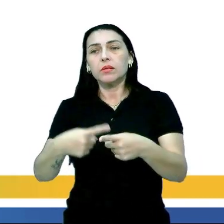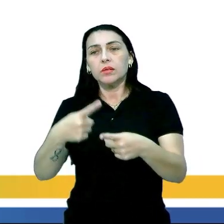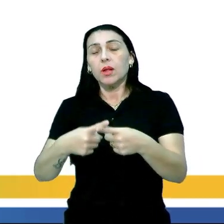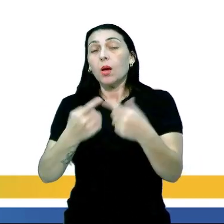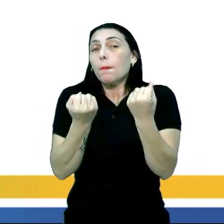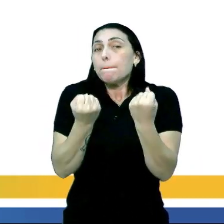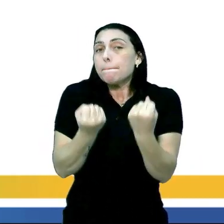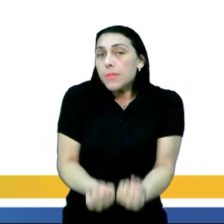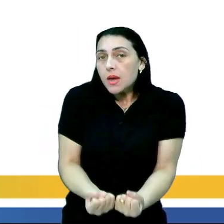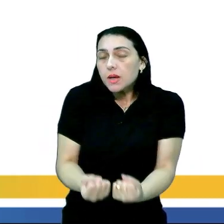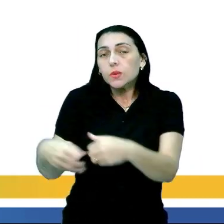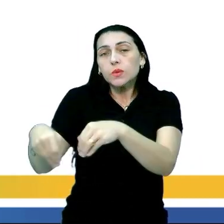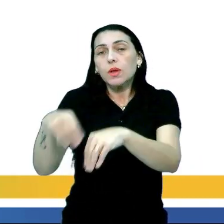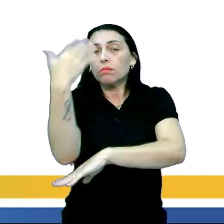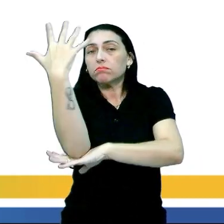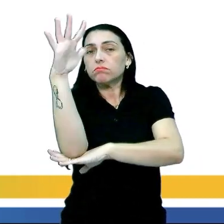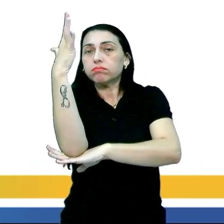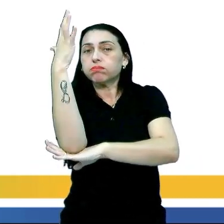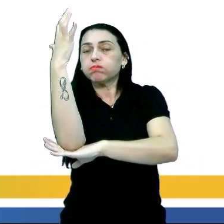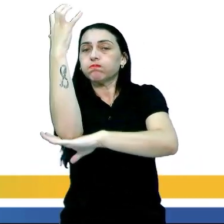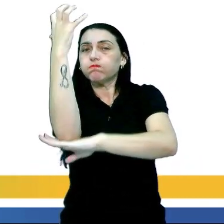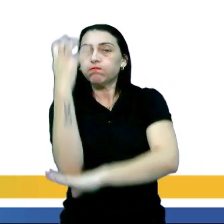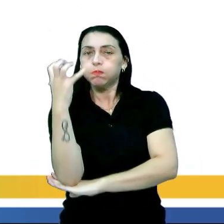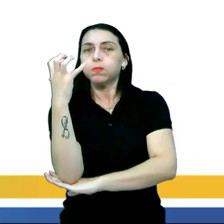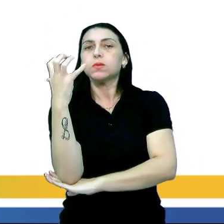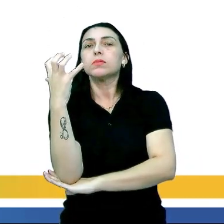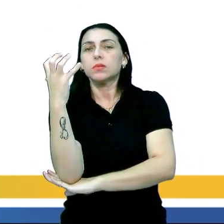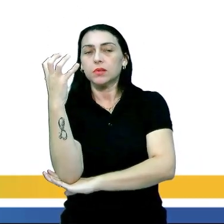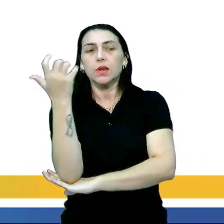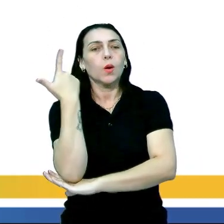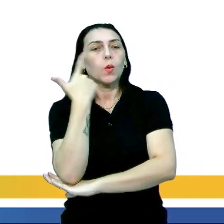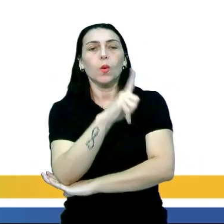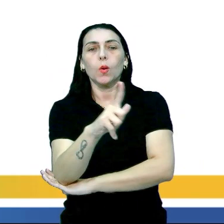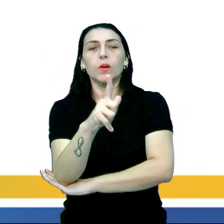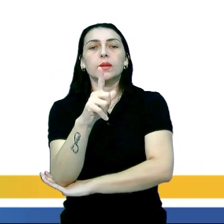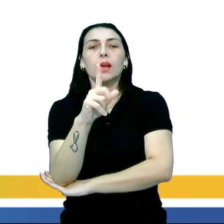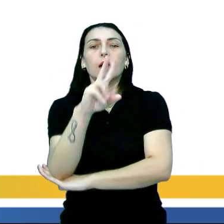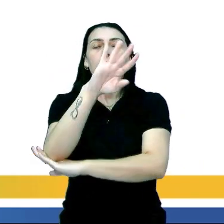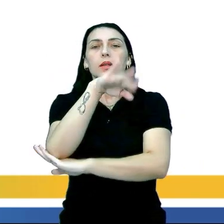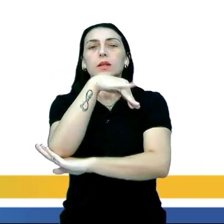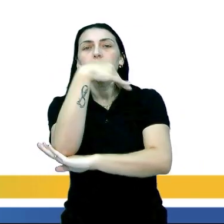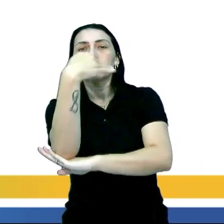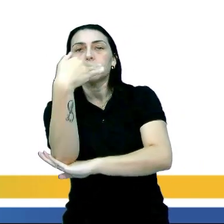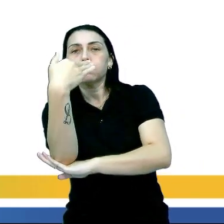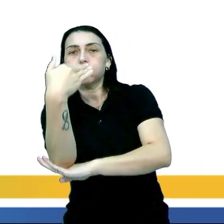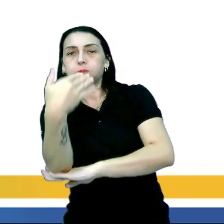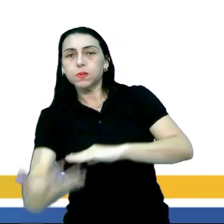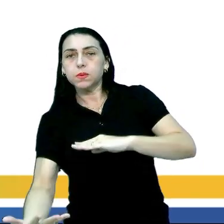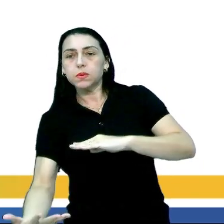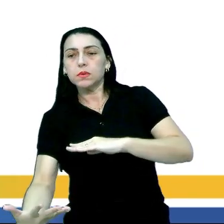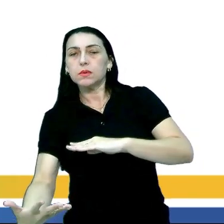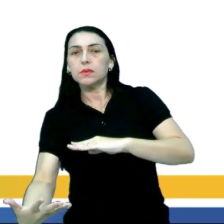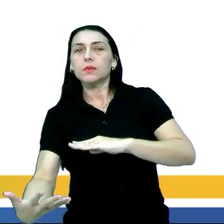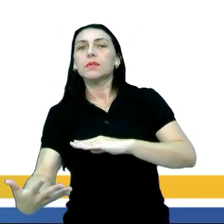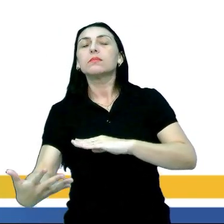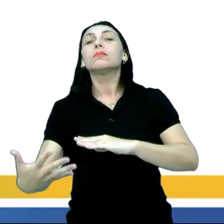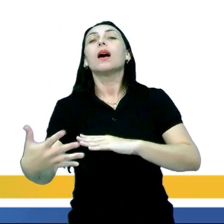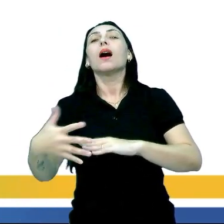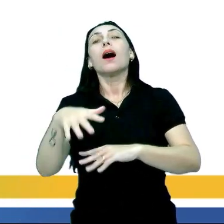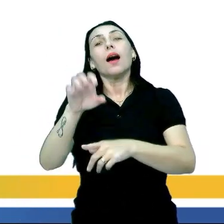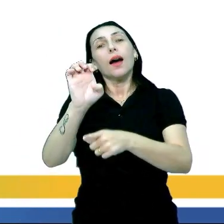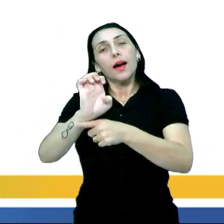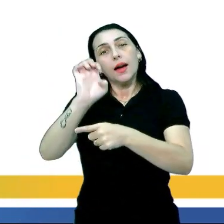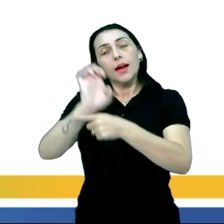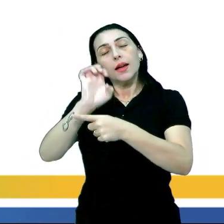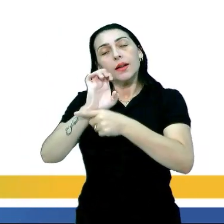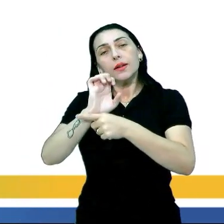seu peso, as árvores forçam o solo que não conseguem sustentá-las e desaba. A alternativa E